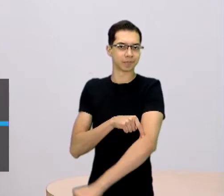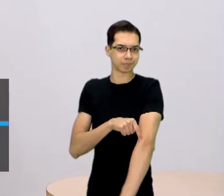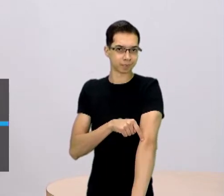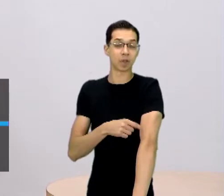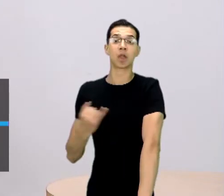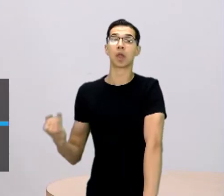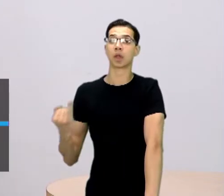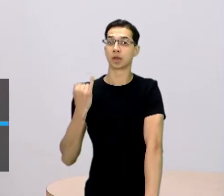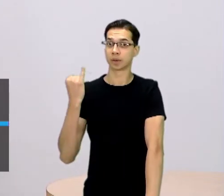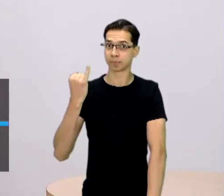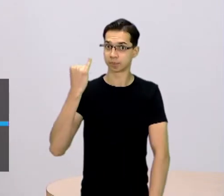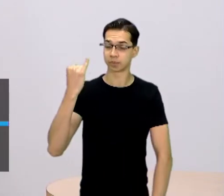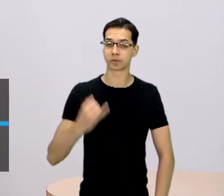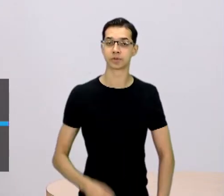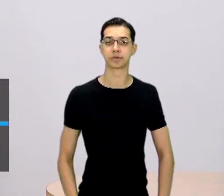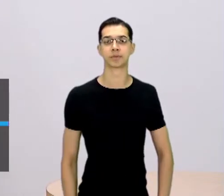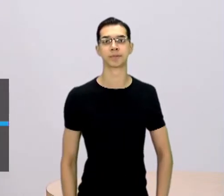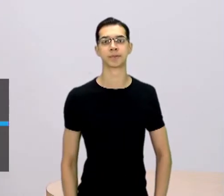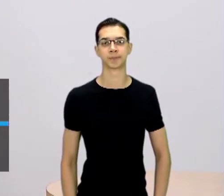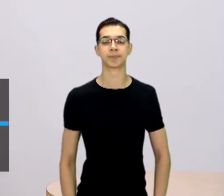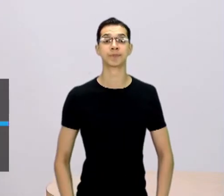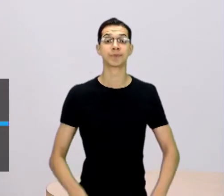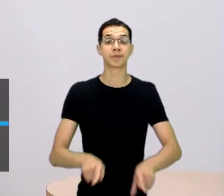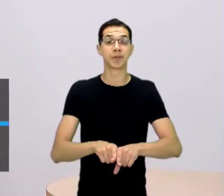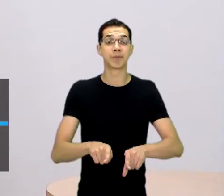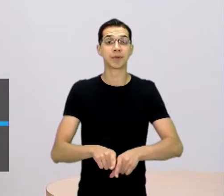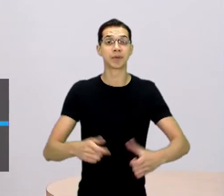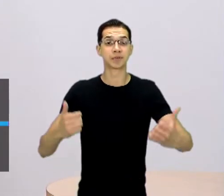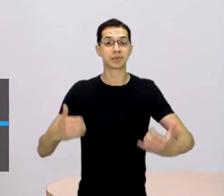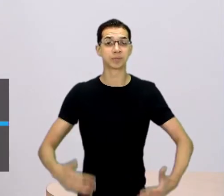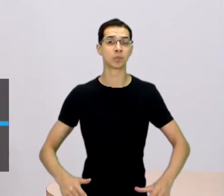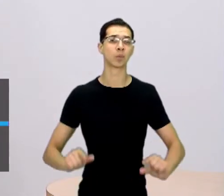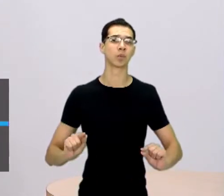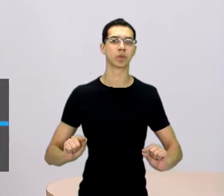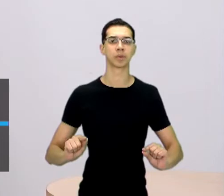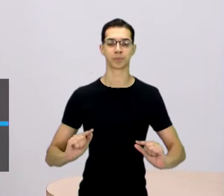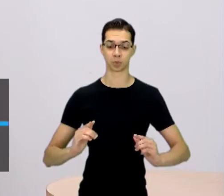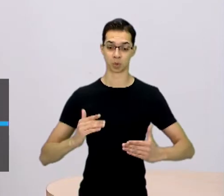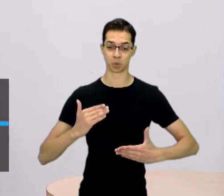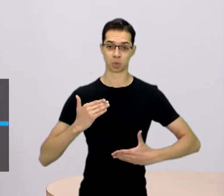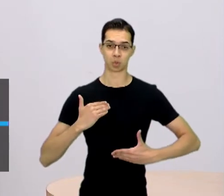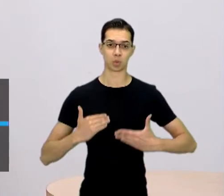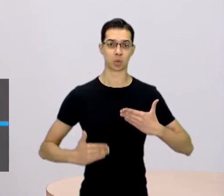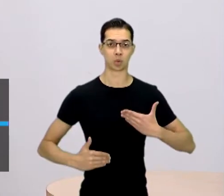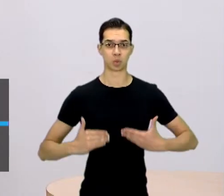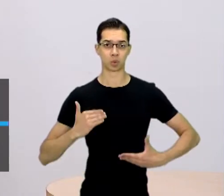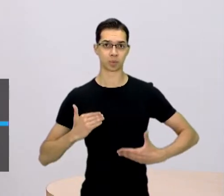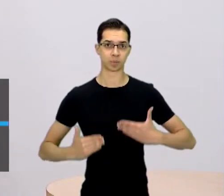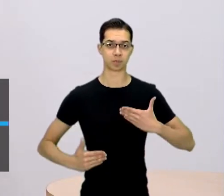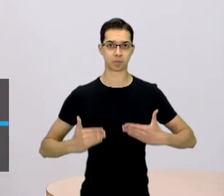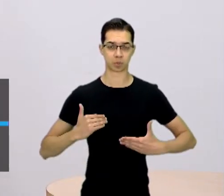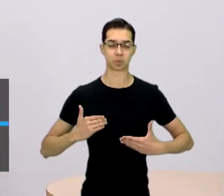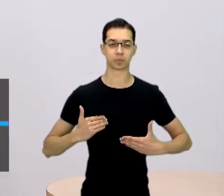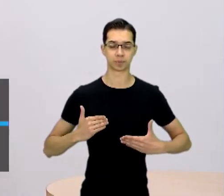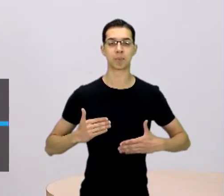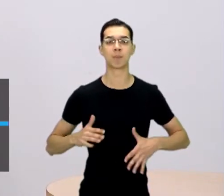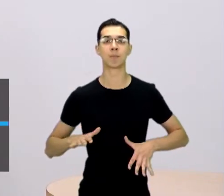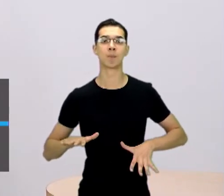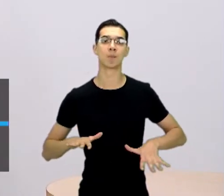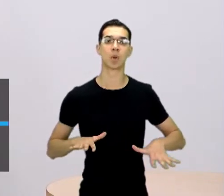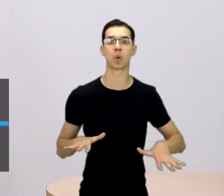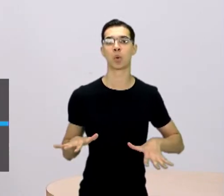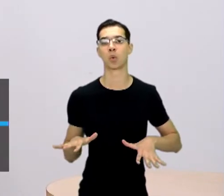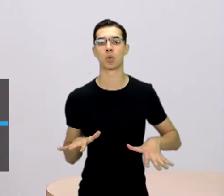disso, a gente pode classificar aí também, né, a nossa movimentação do corpo ou o nosso esqueleto de acordo